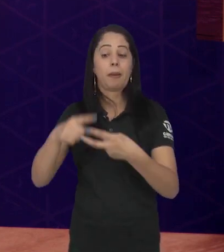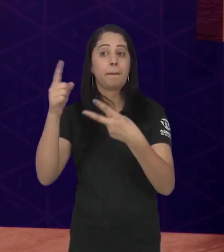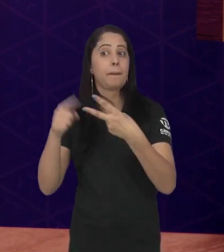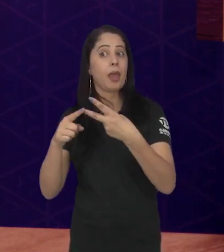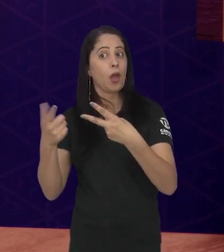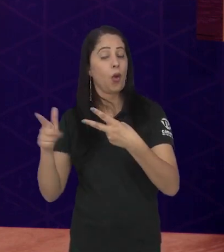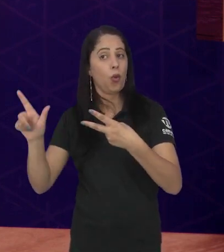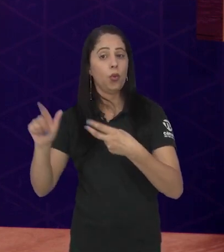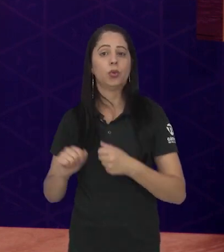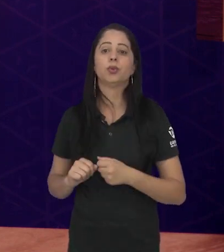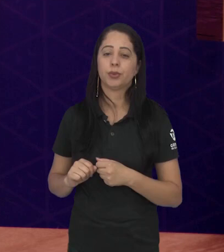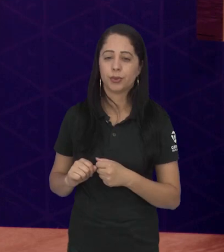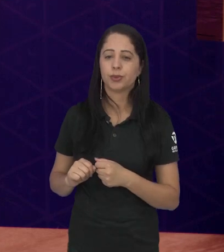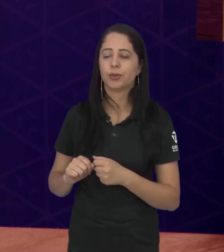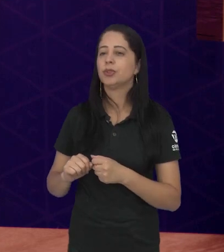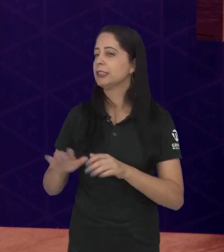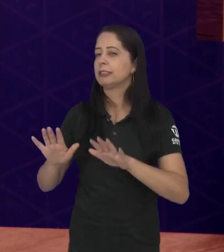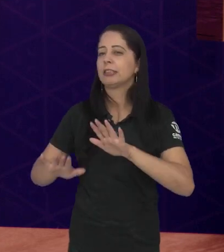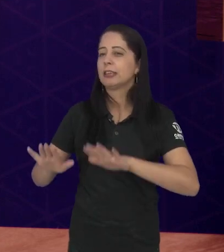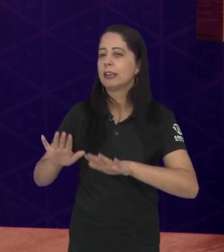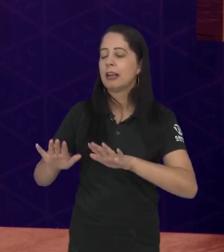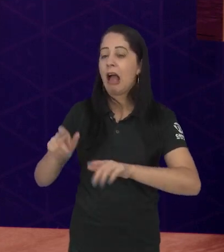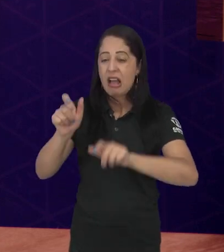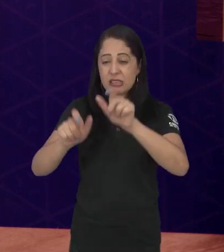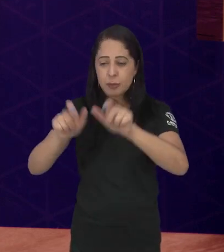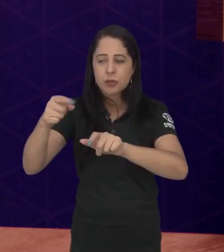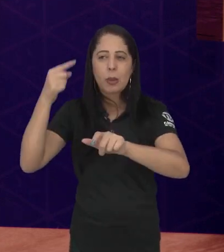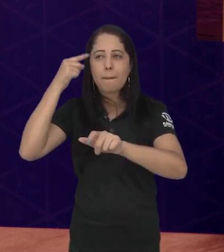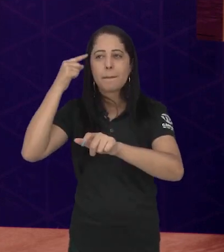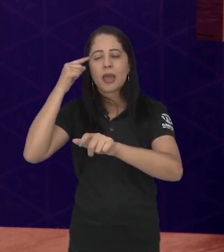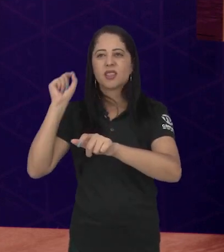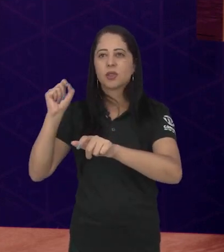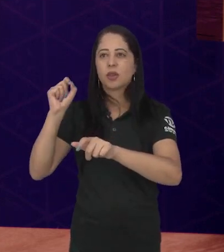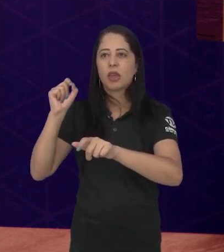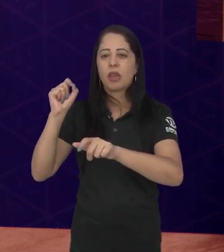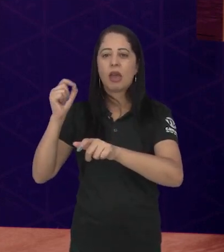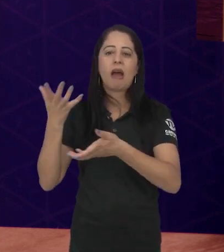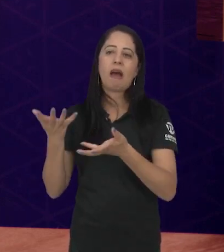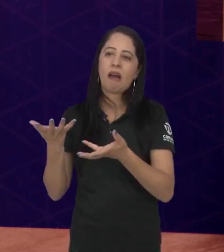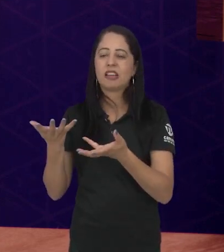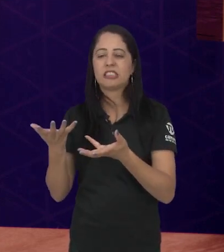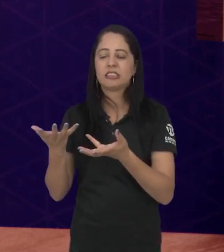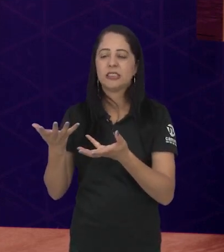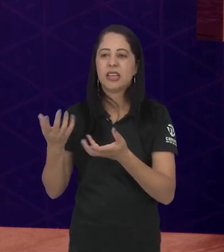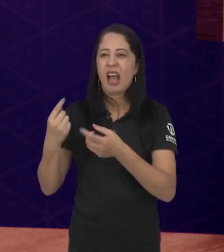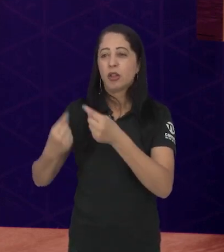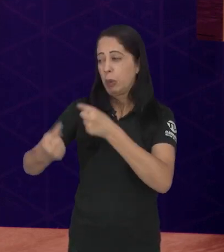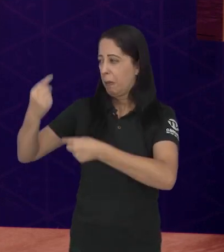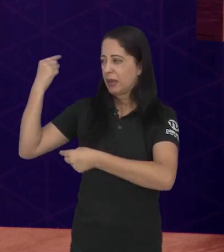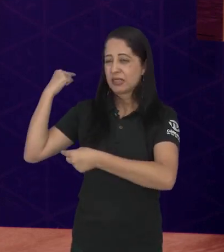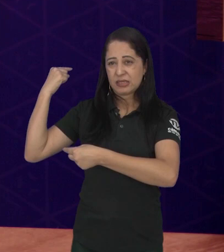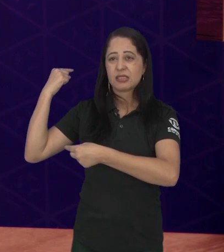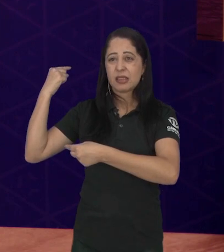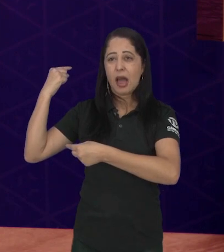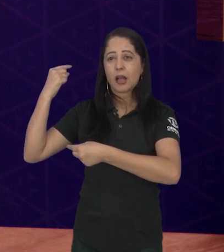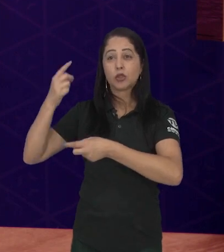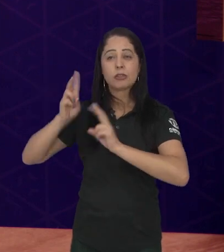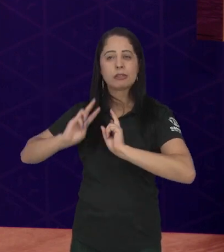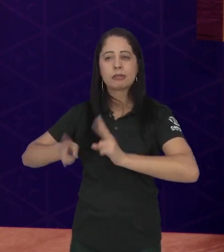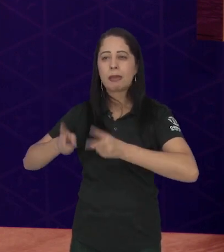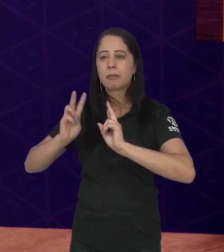também. A galera tem muito esse pensamento de filme de Oscar. Por muito tempo foi